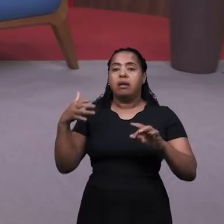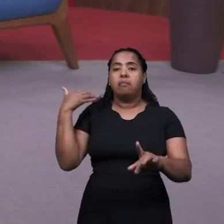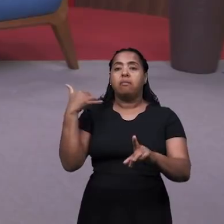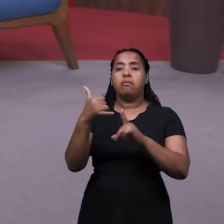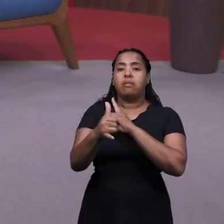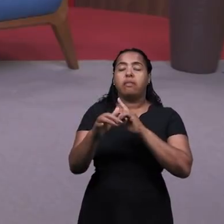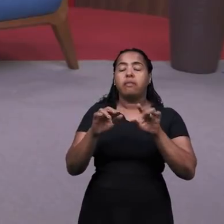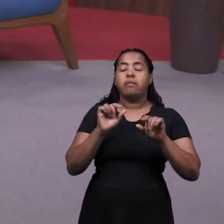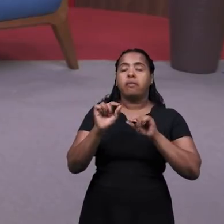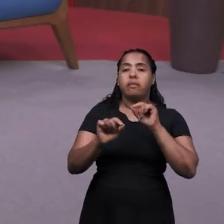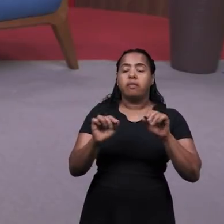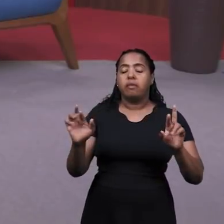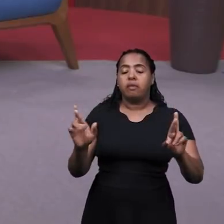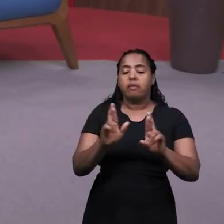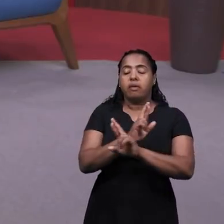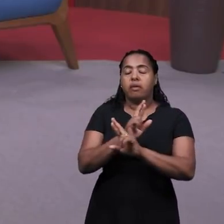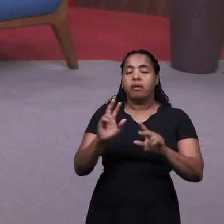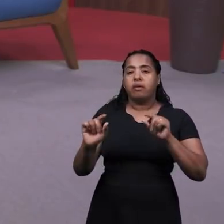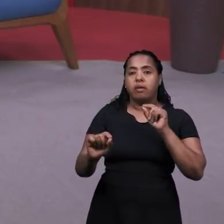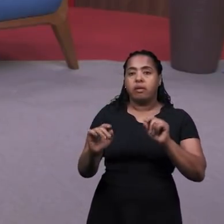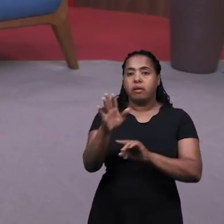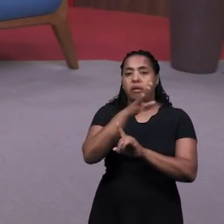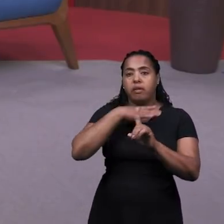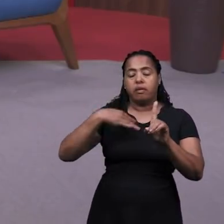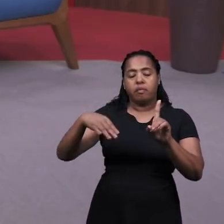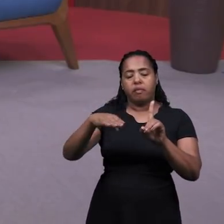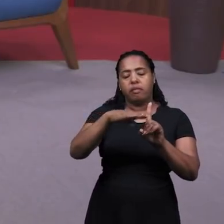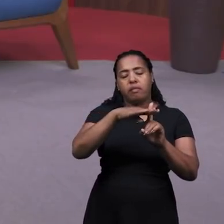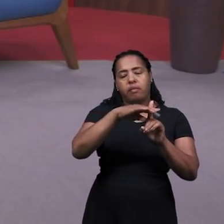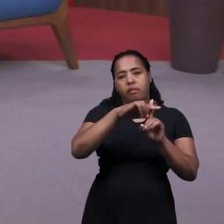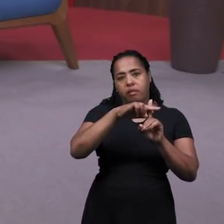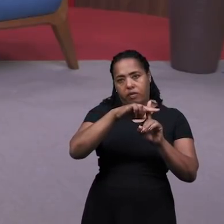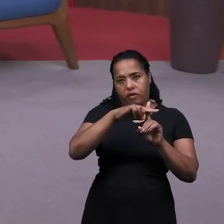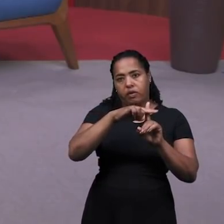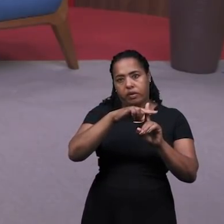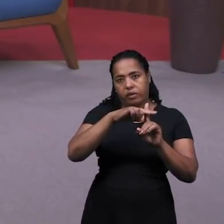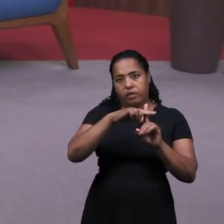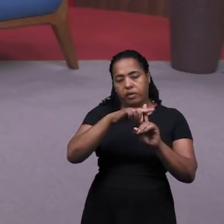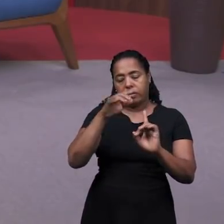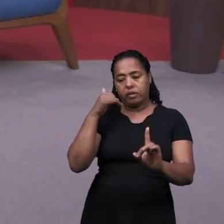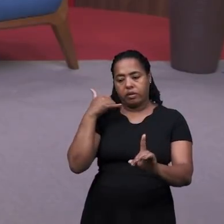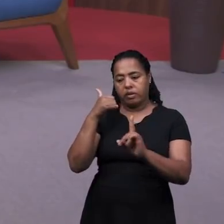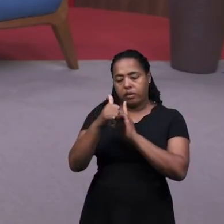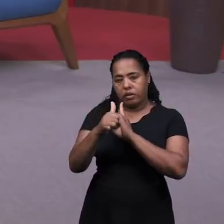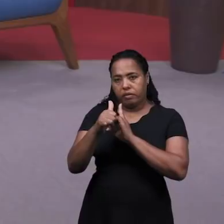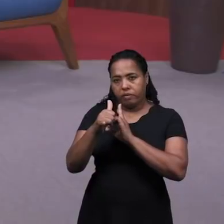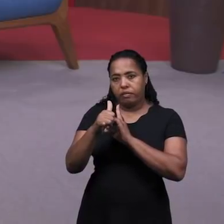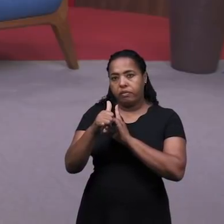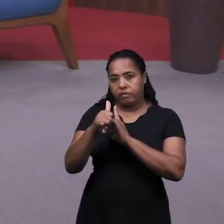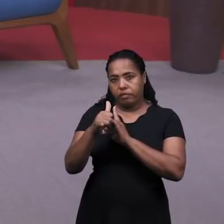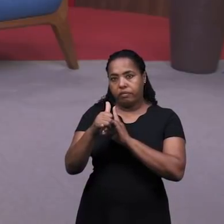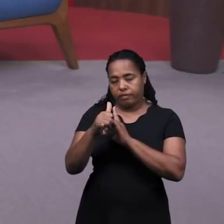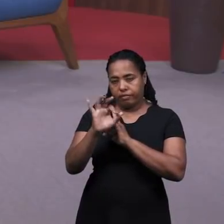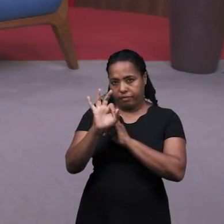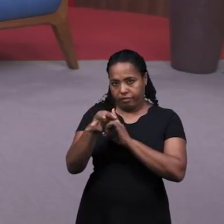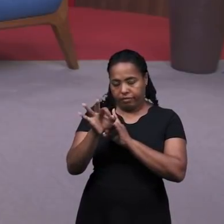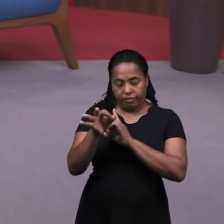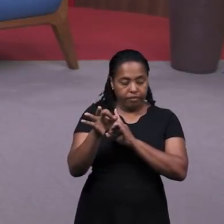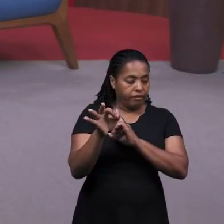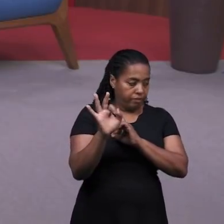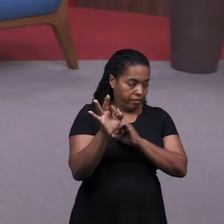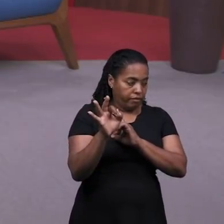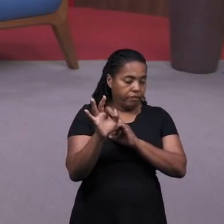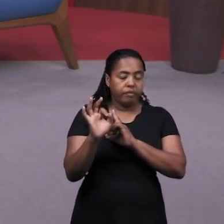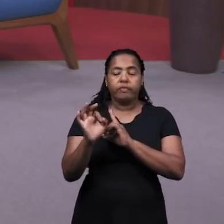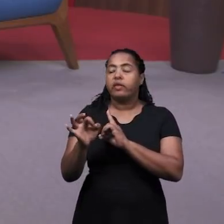Profetizou a respeito do sacrifício do Senhor Jesus. Ali está profetizado. Amém. Não é isso?